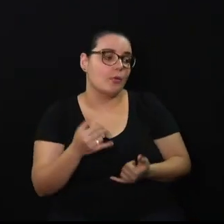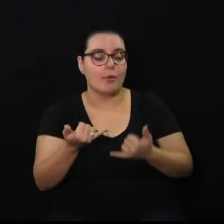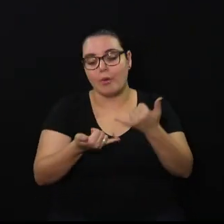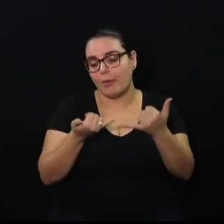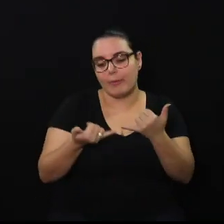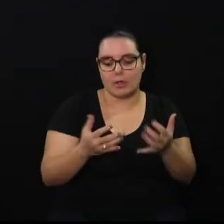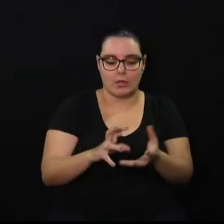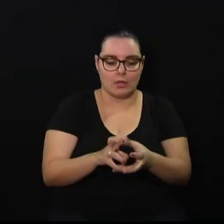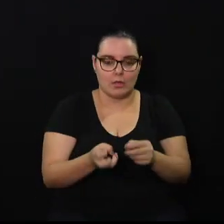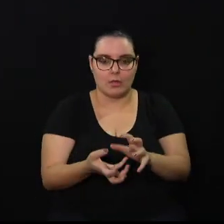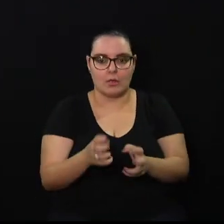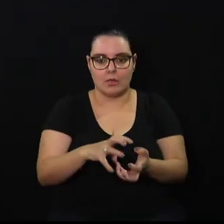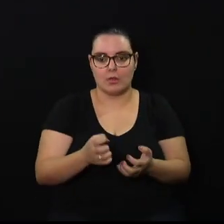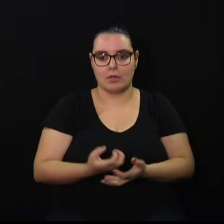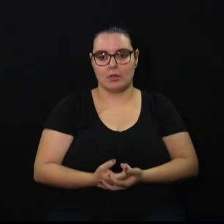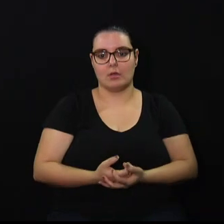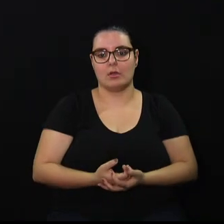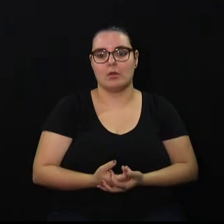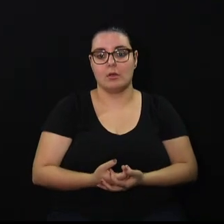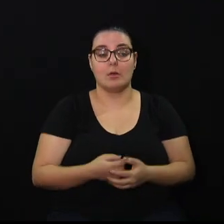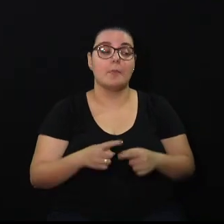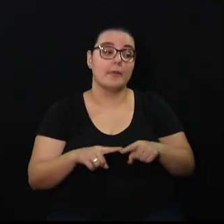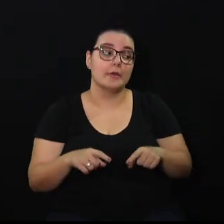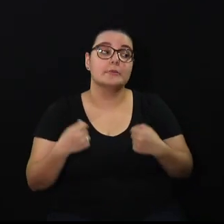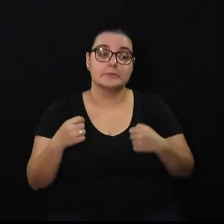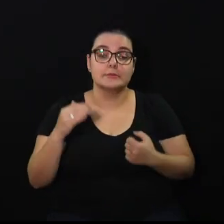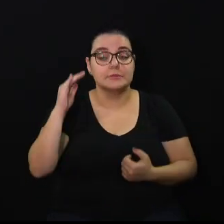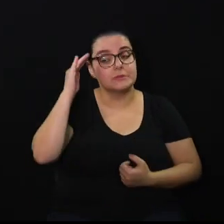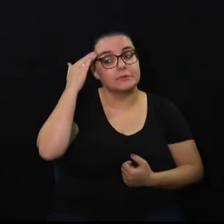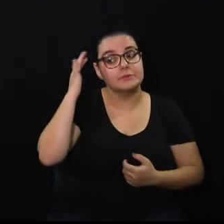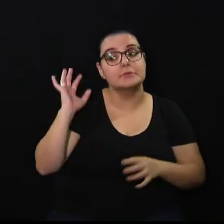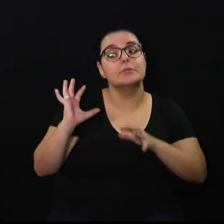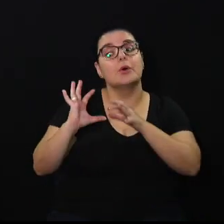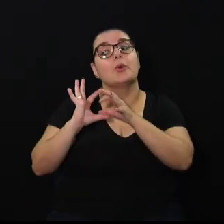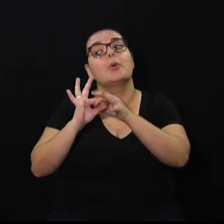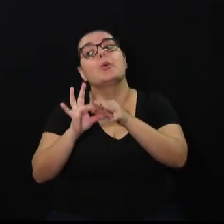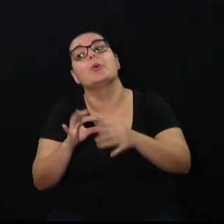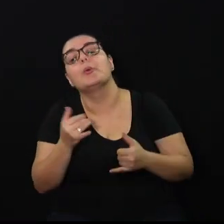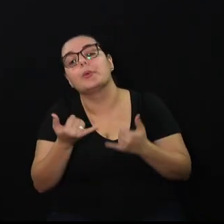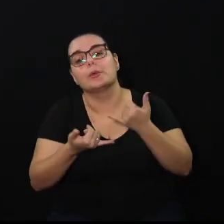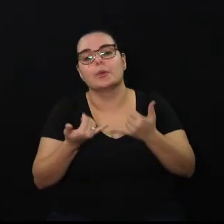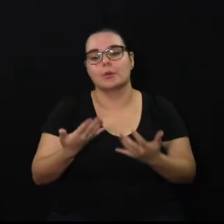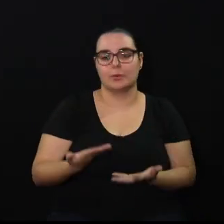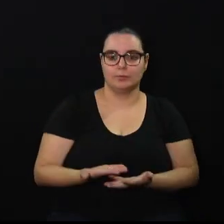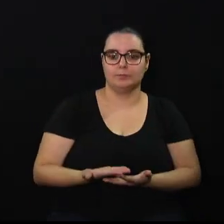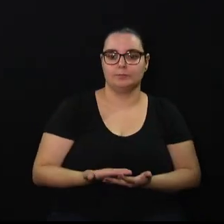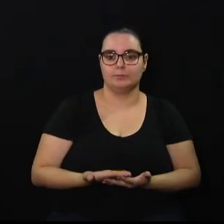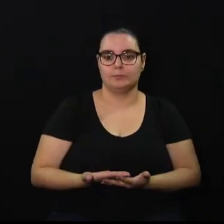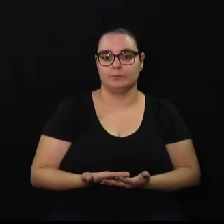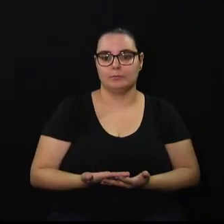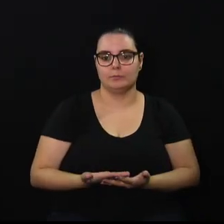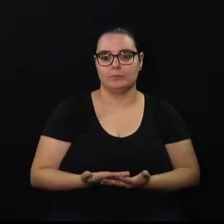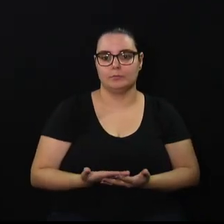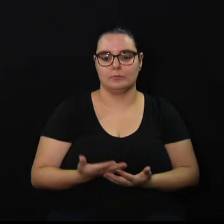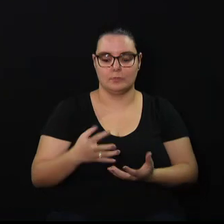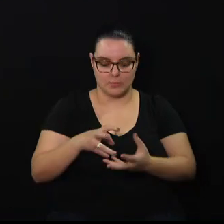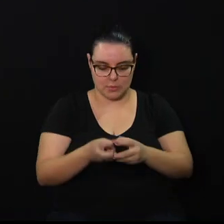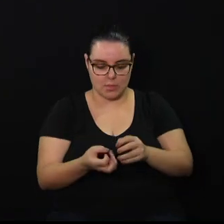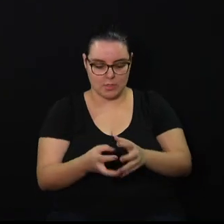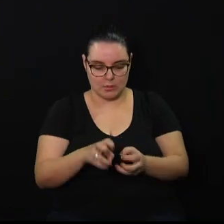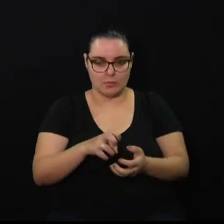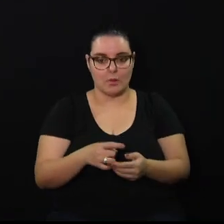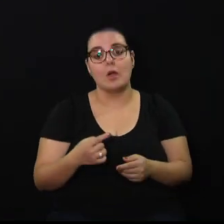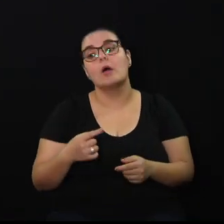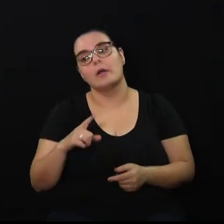brinca de massinha né mas precisa ver qual é o contexto de se brincar a massinha tem o